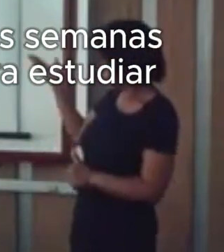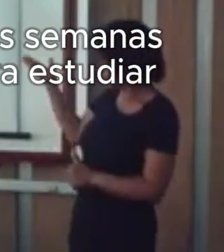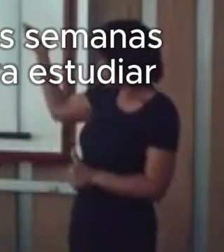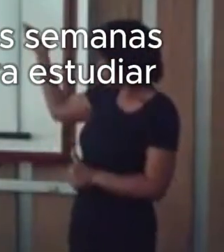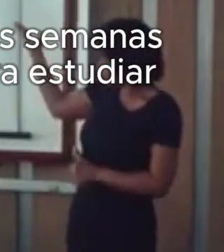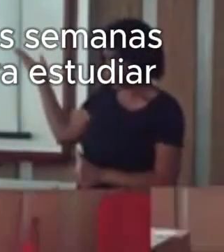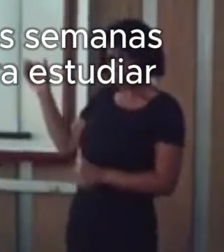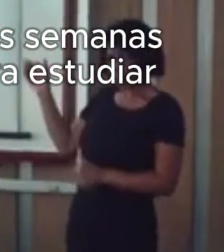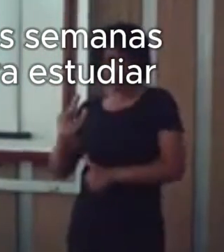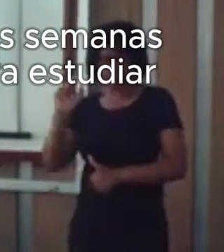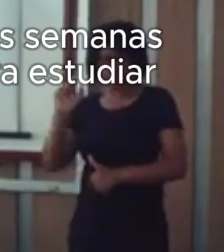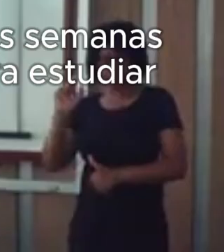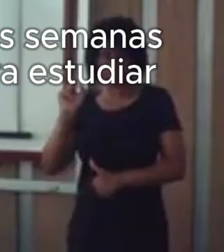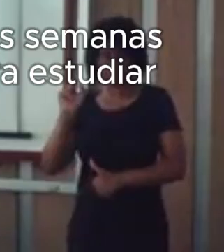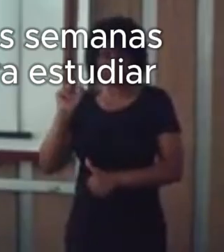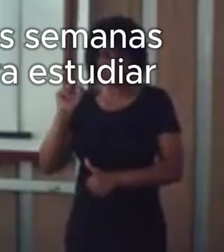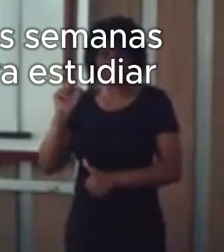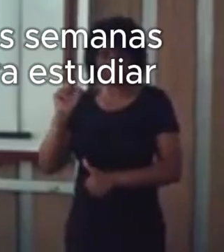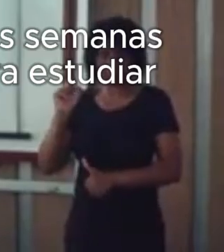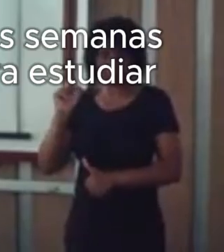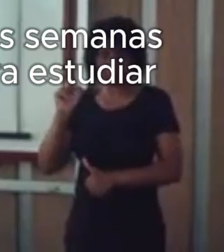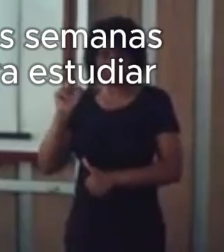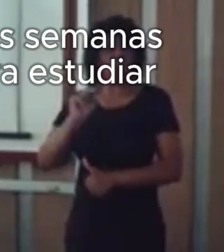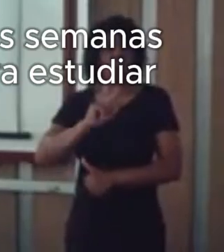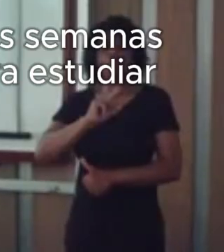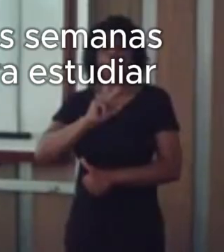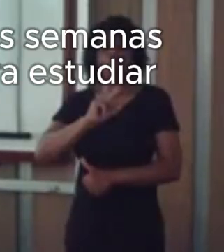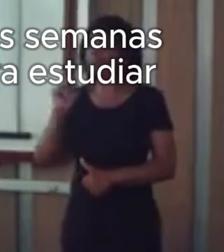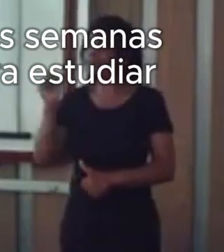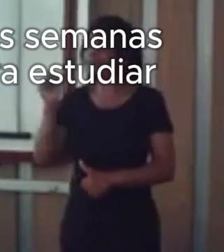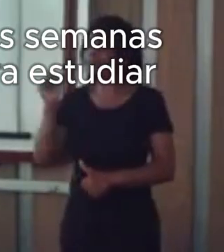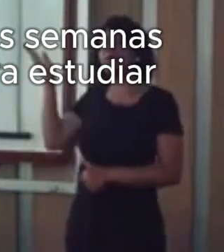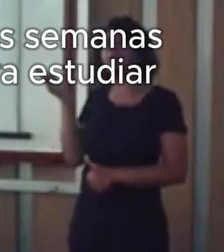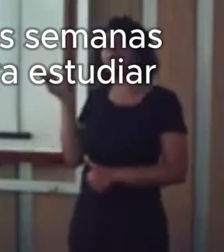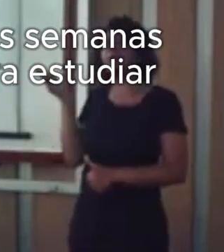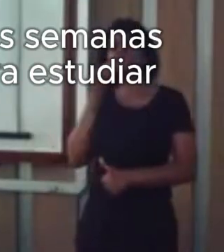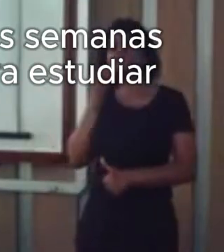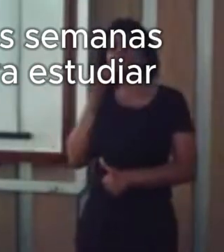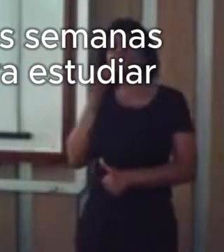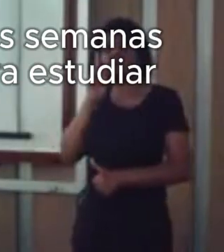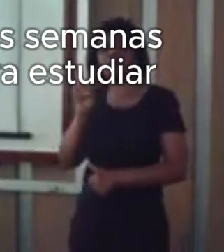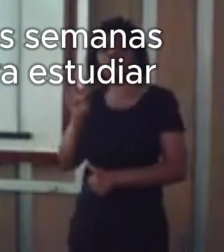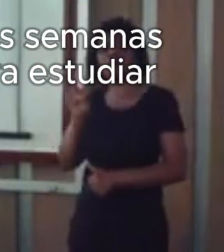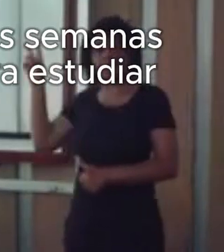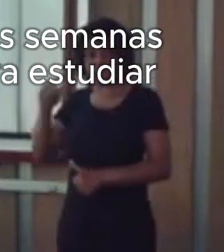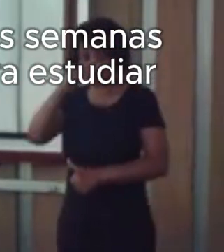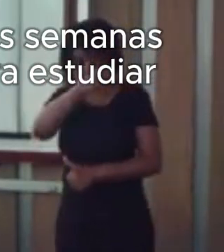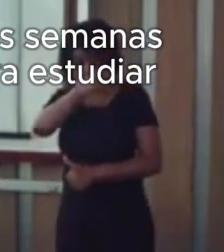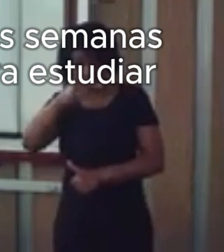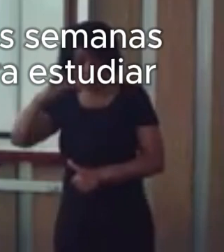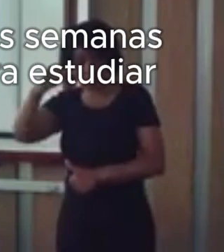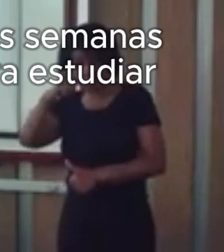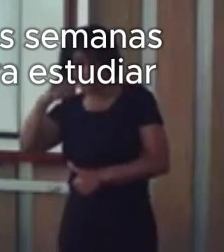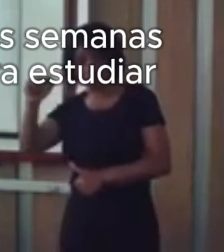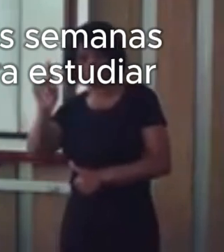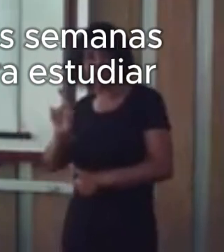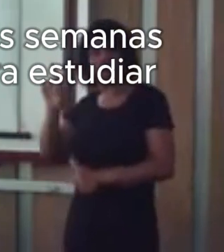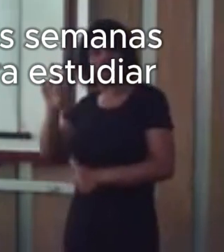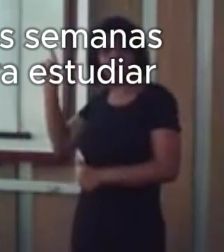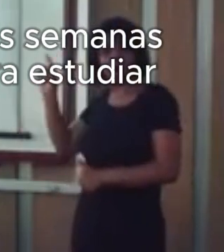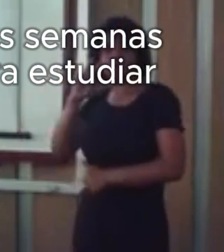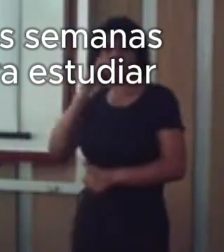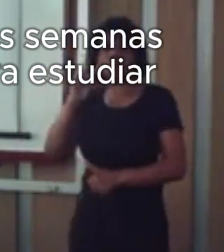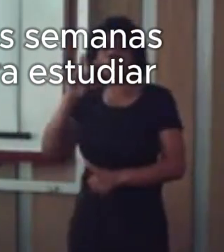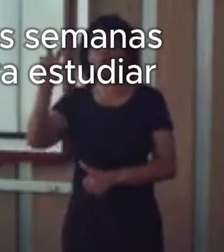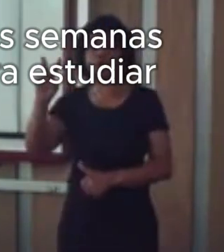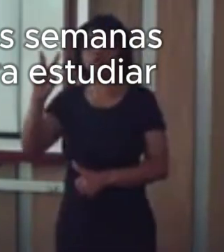viu o quê? Então, o que é esse teste, né? Então, aqui a gente está olhando semanas e aqui a gente está olhando o